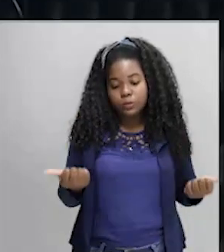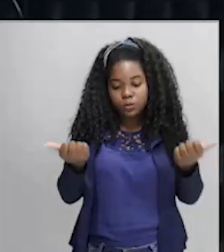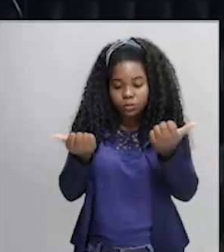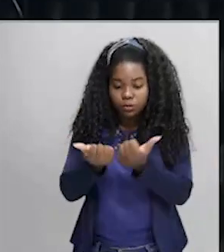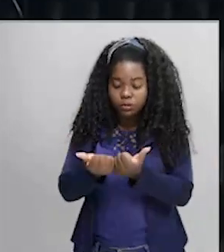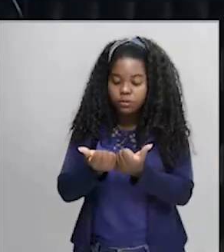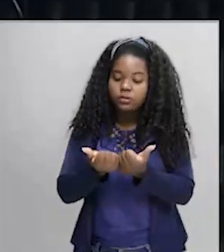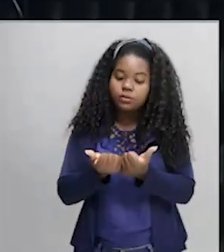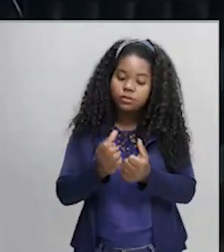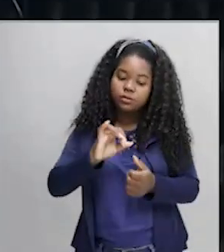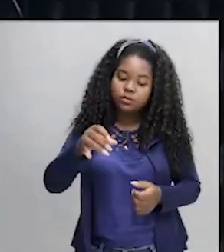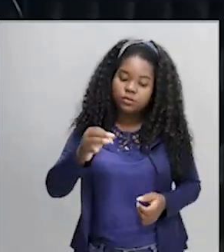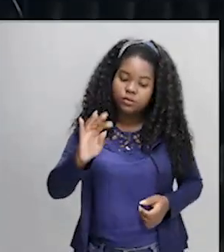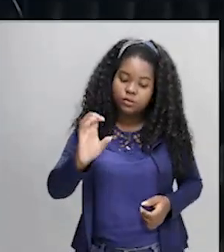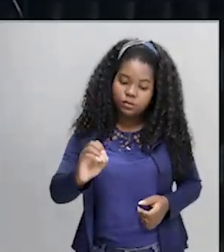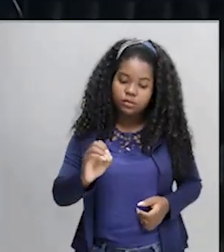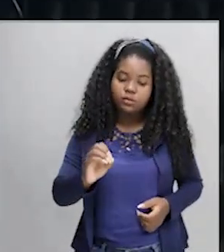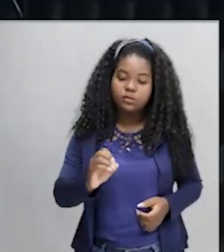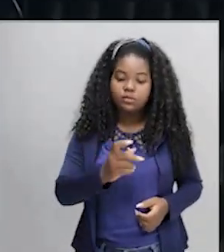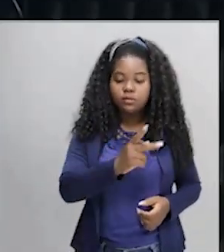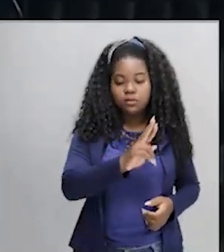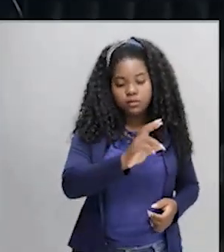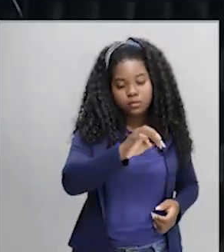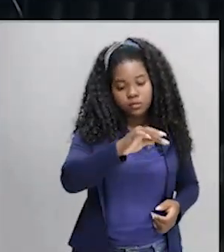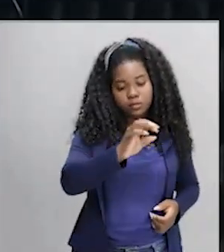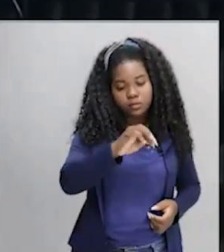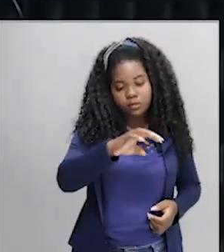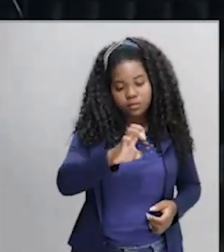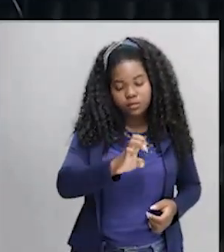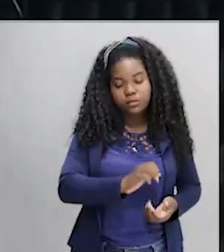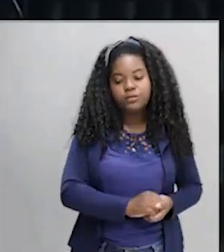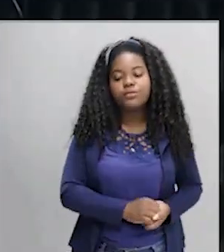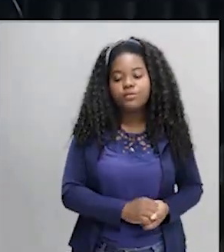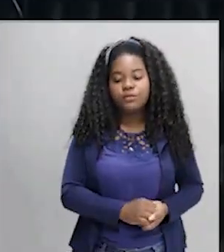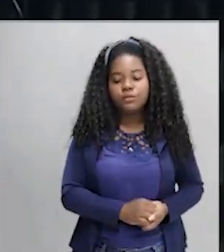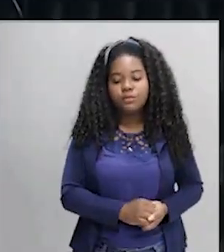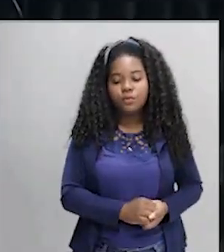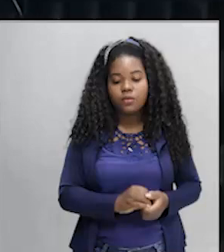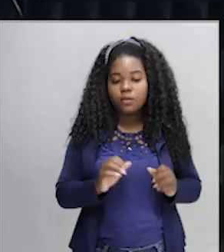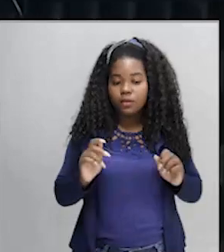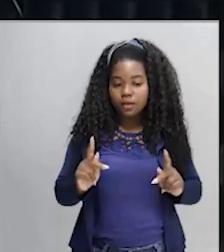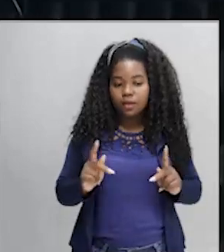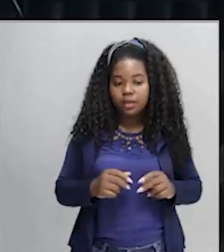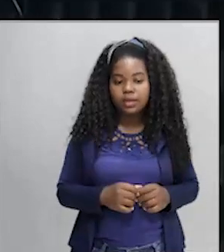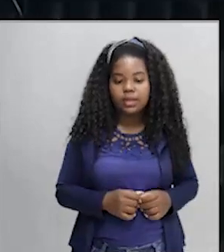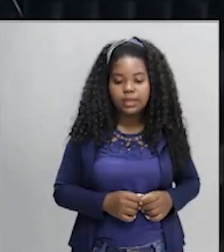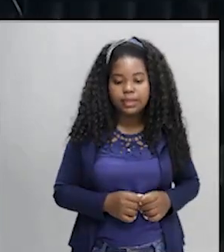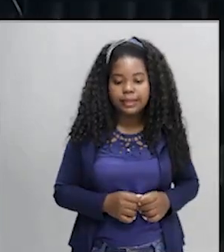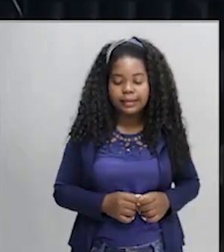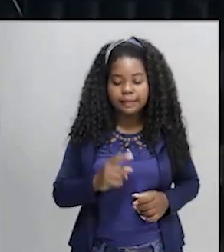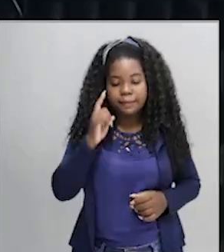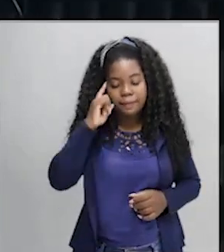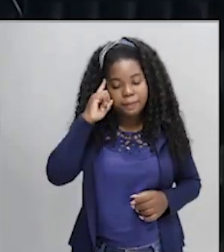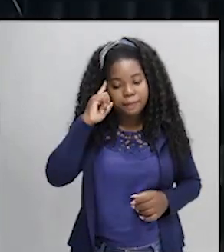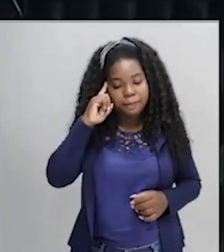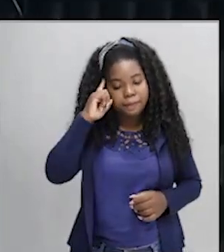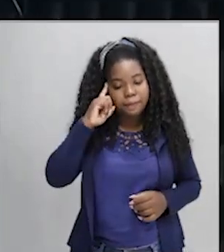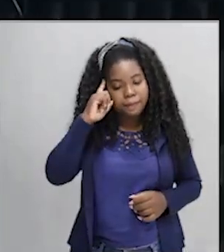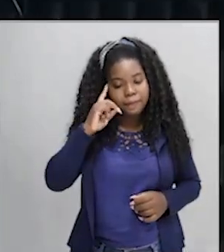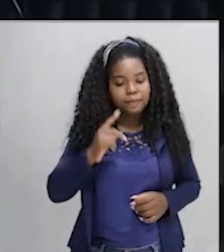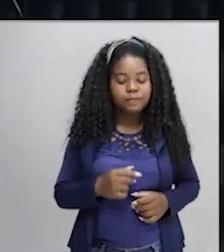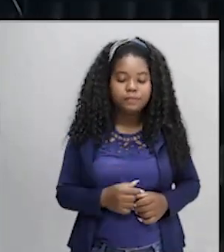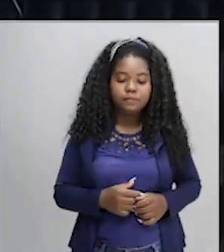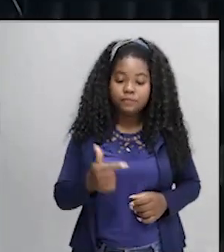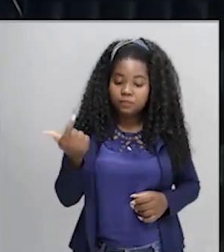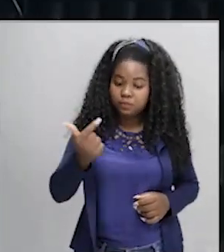substituir o objeto por um pronome. E aí, nesse caso, o pronome vem no meio, tá bom? No caso desse